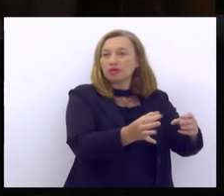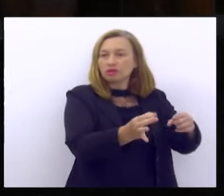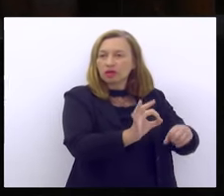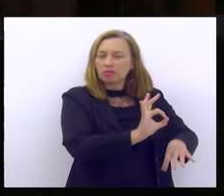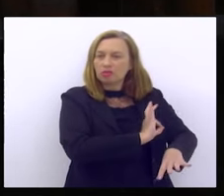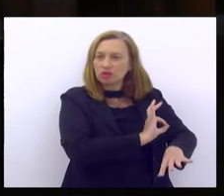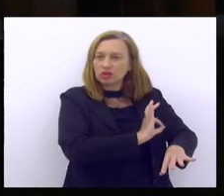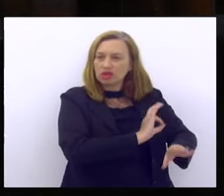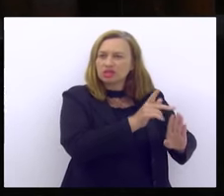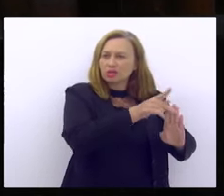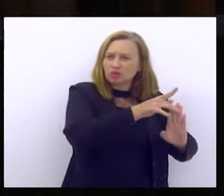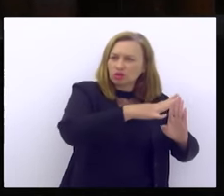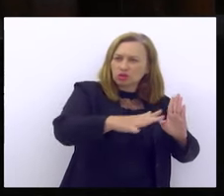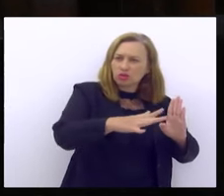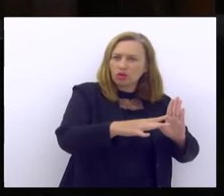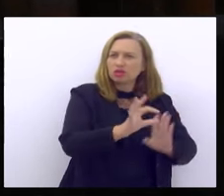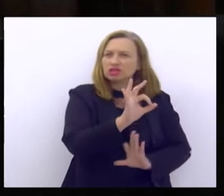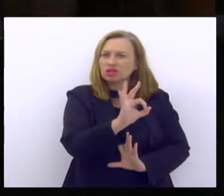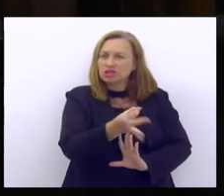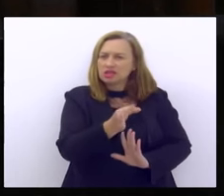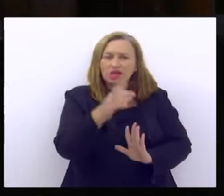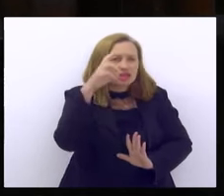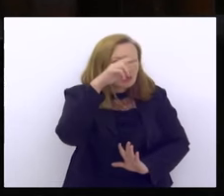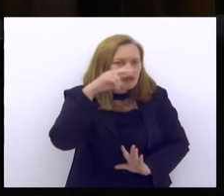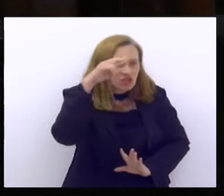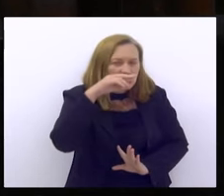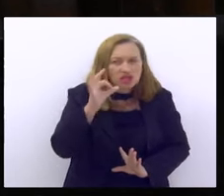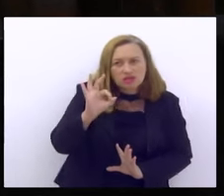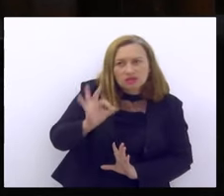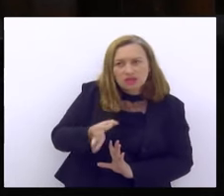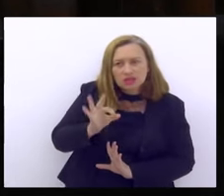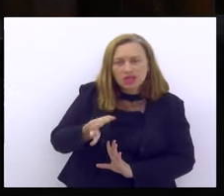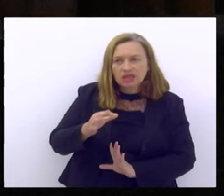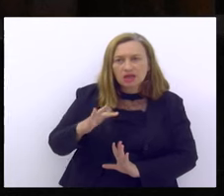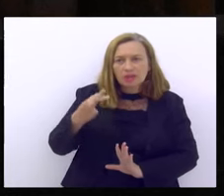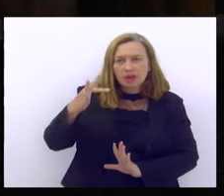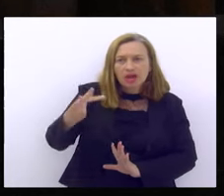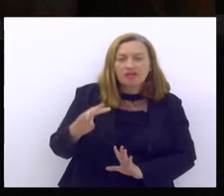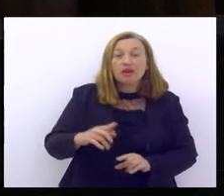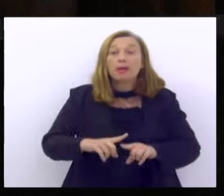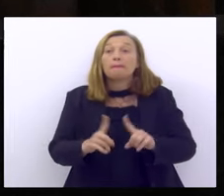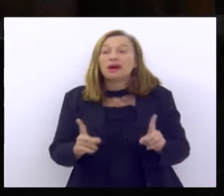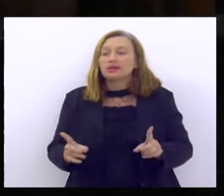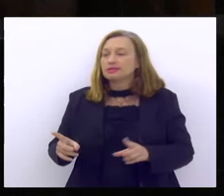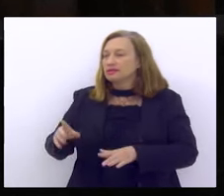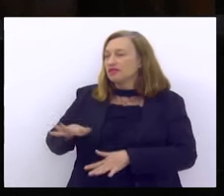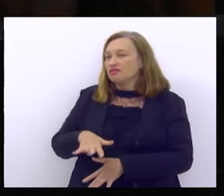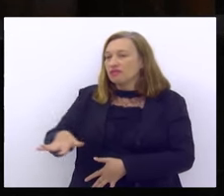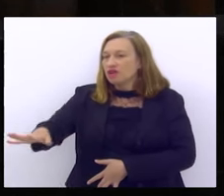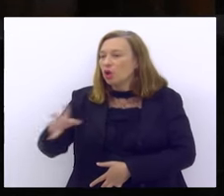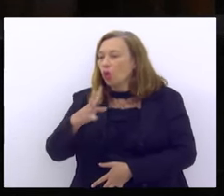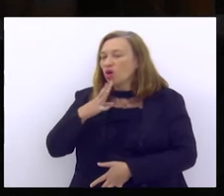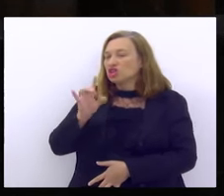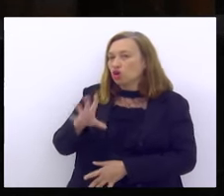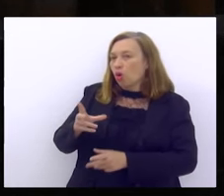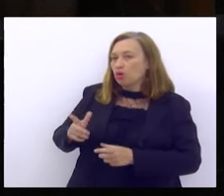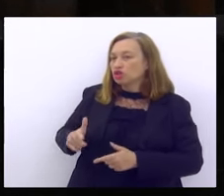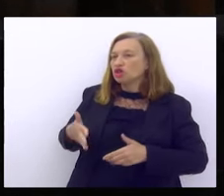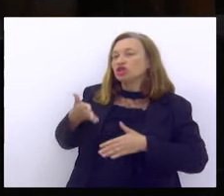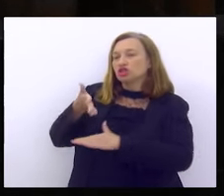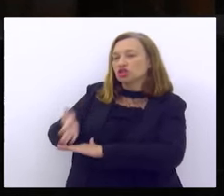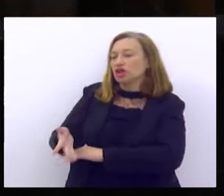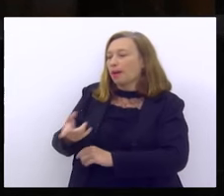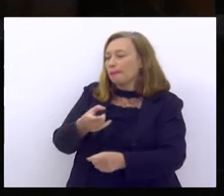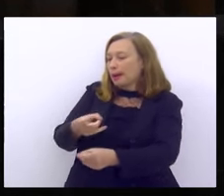uma, de fato, investigação feita previamente, e na favela o que se conhece é tiro, é